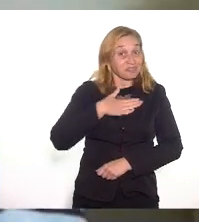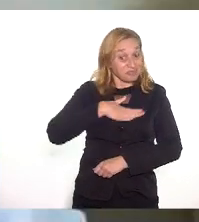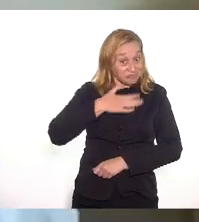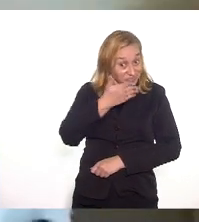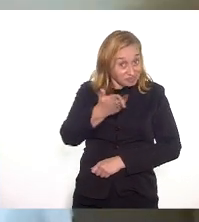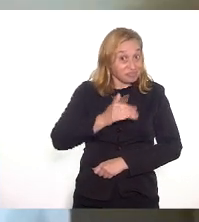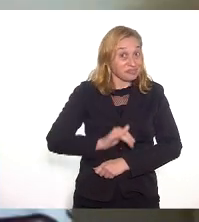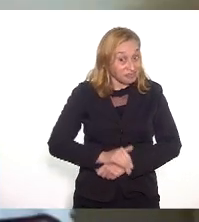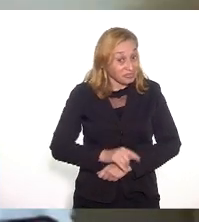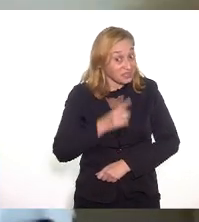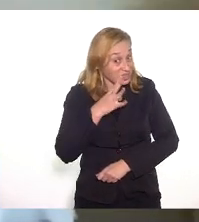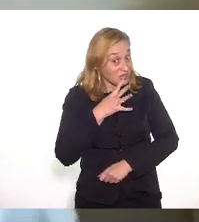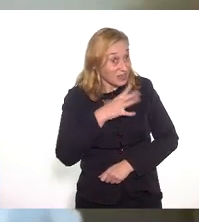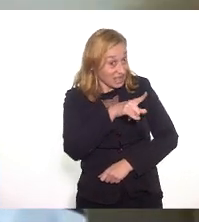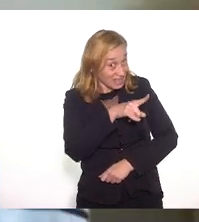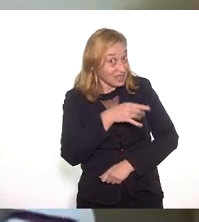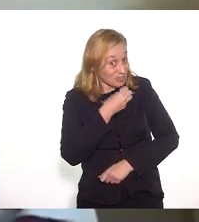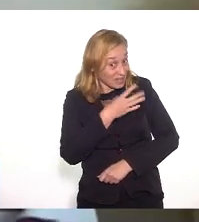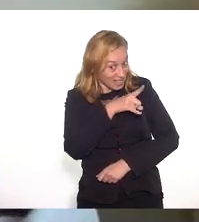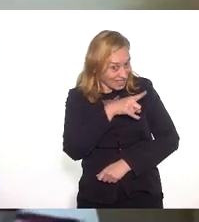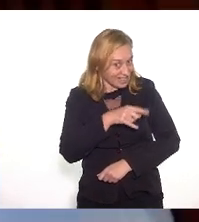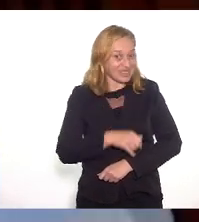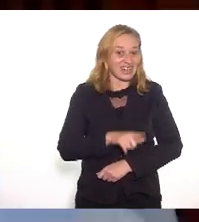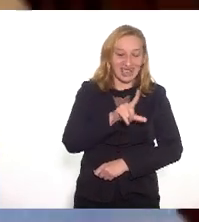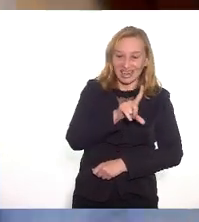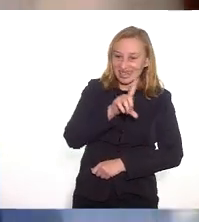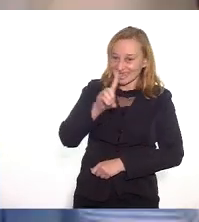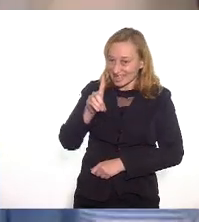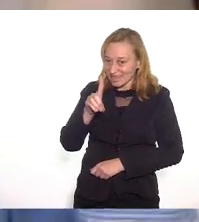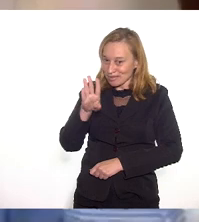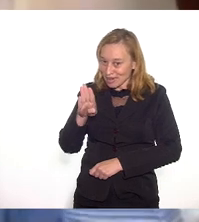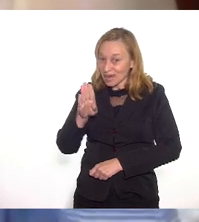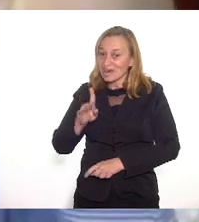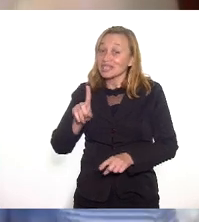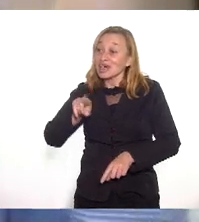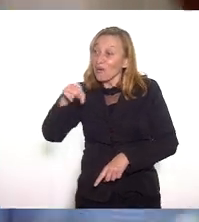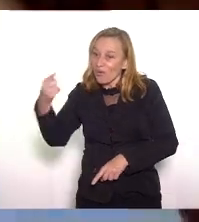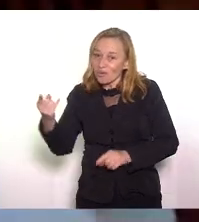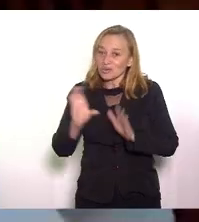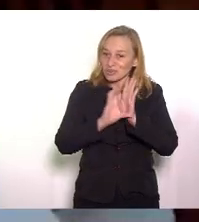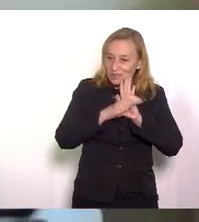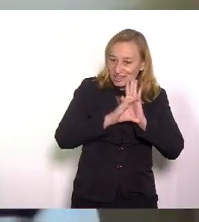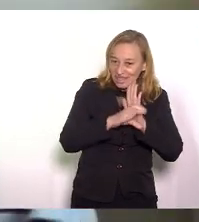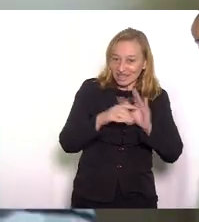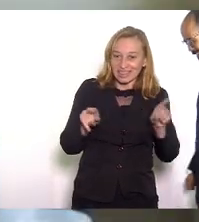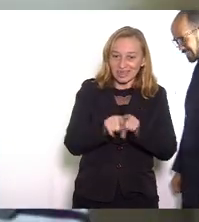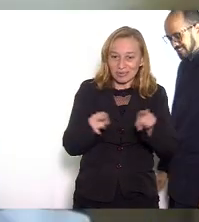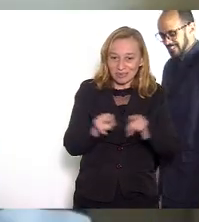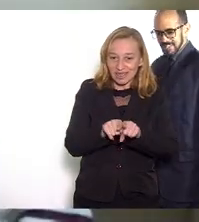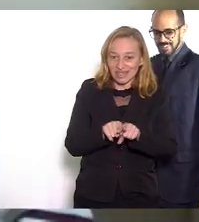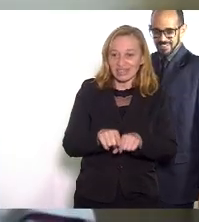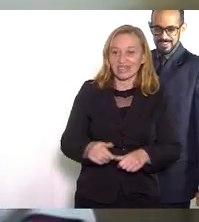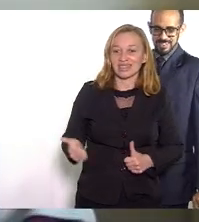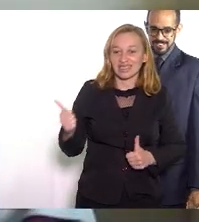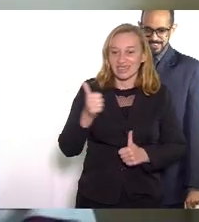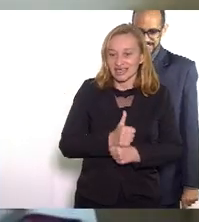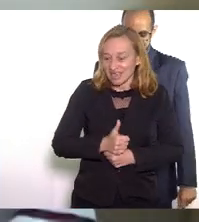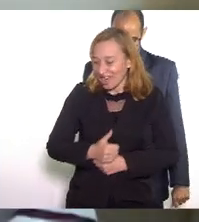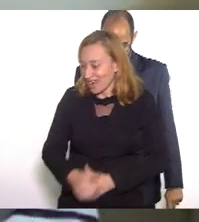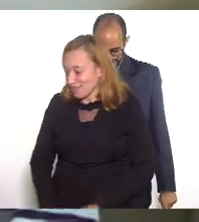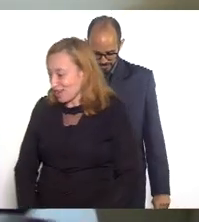em algo que ele conhece muito bem, a LDB. Mas tem um outro conceito, deputado Valdec. As